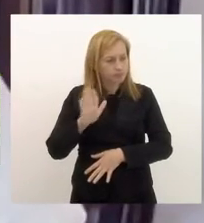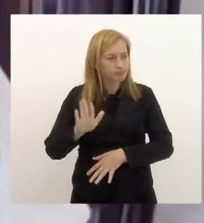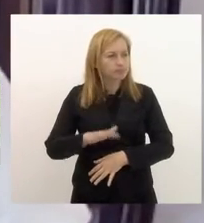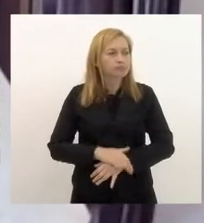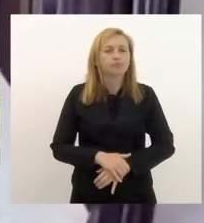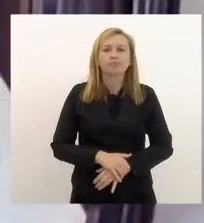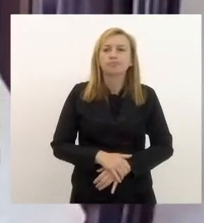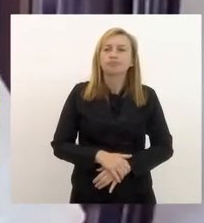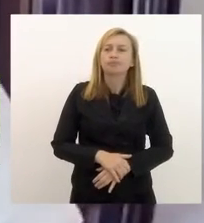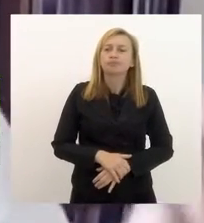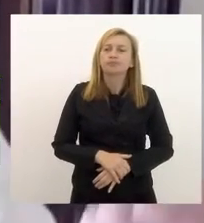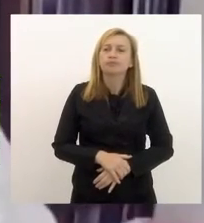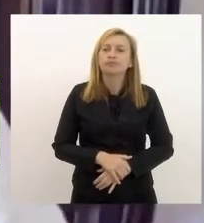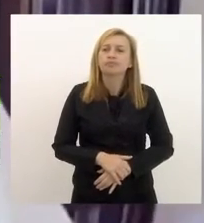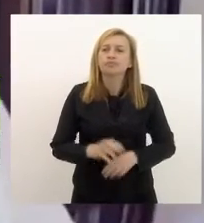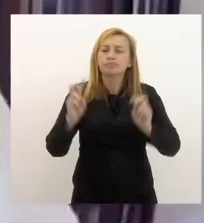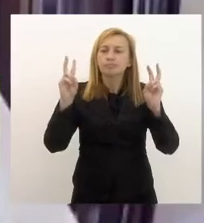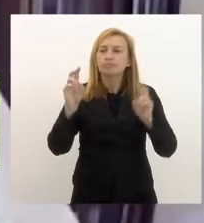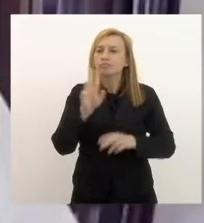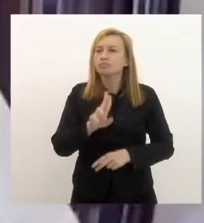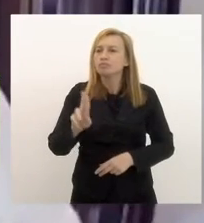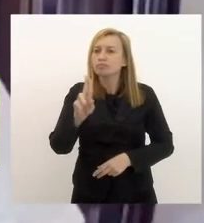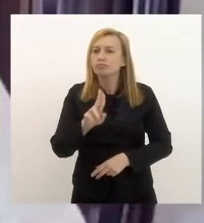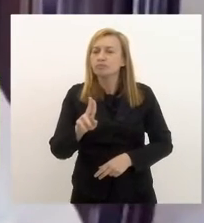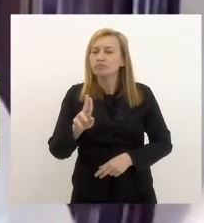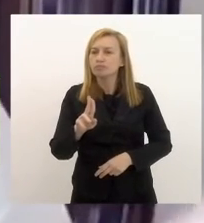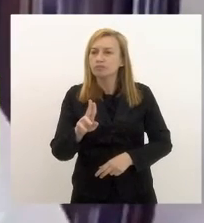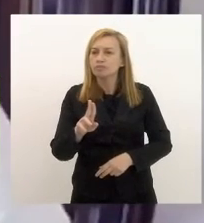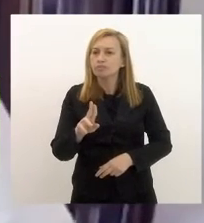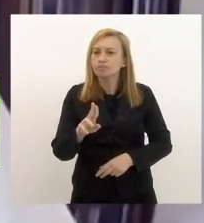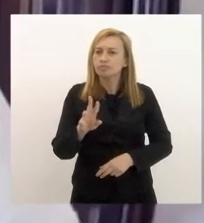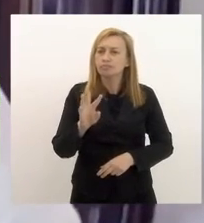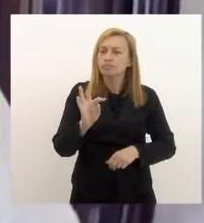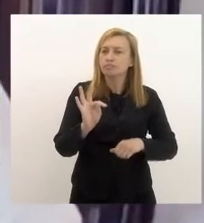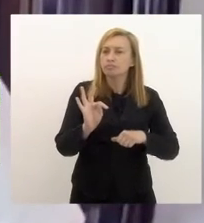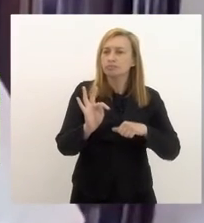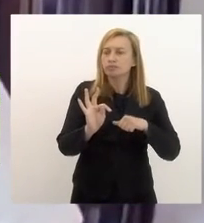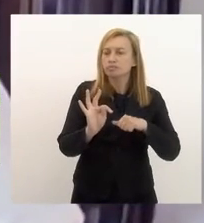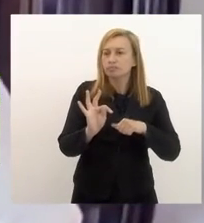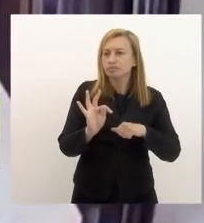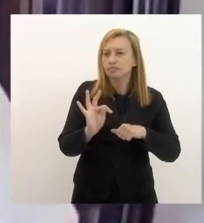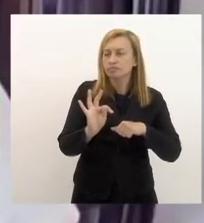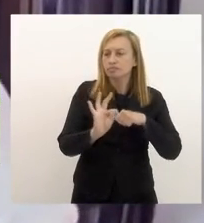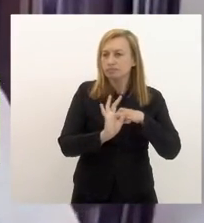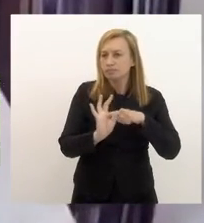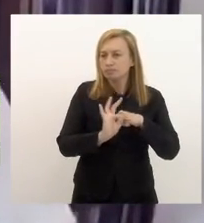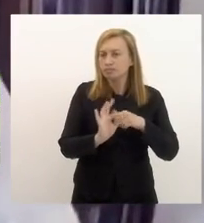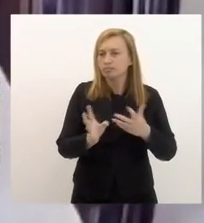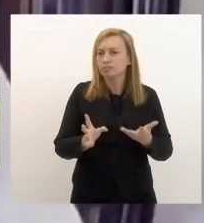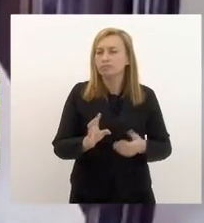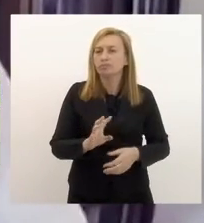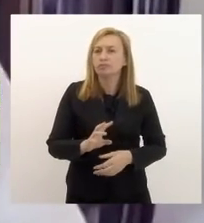plenário afastam do uso da técnica usar tecnison como